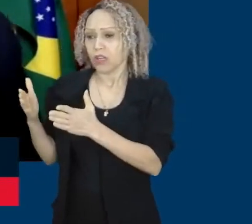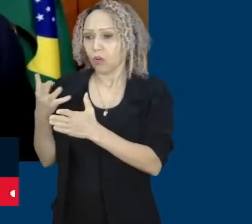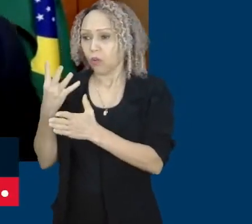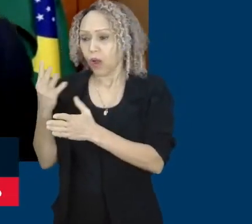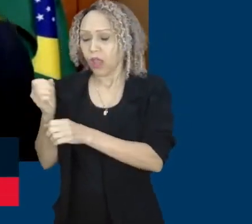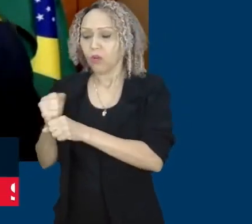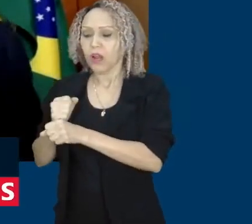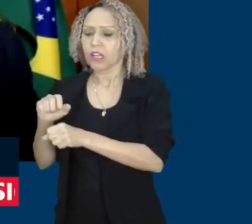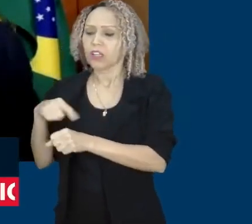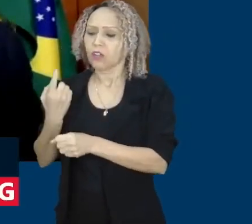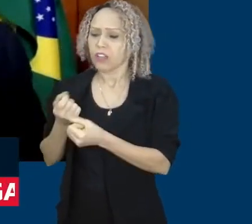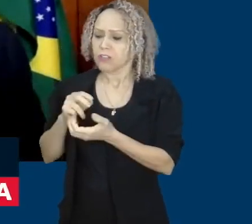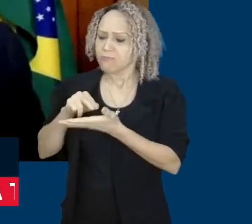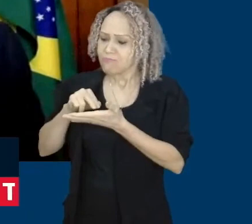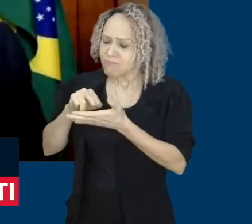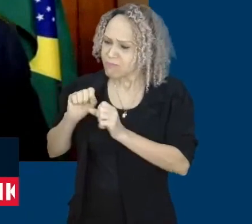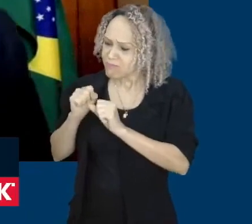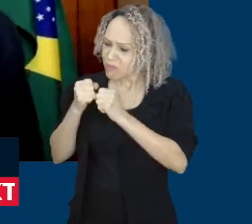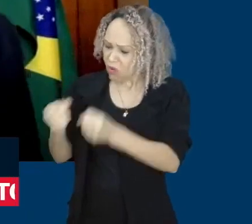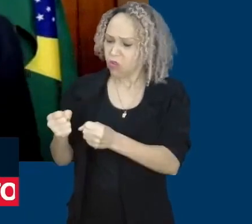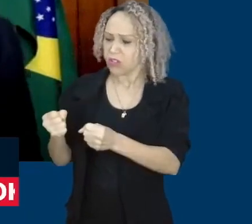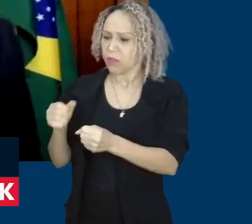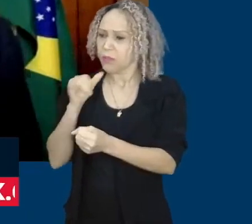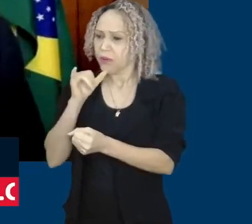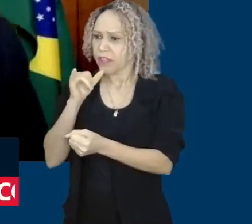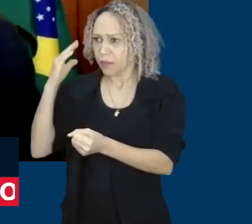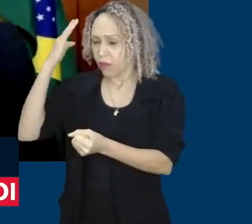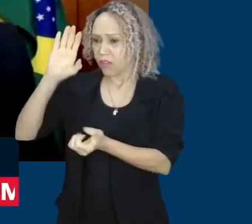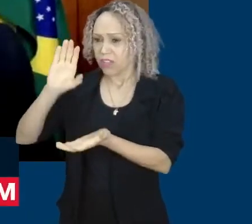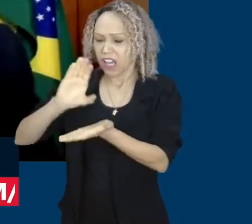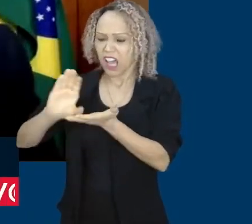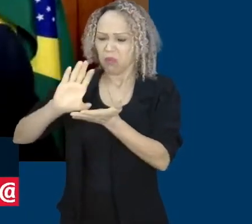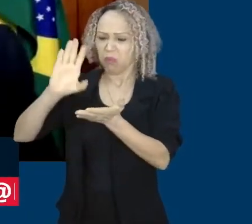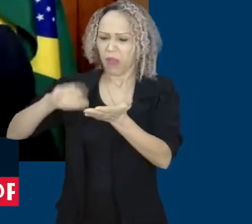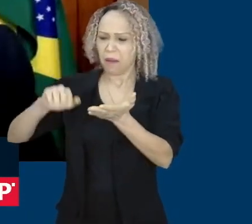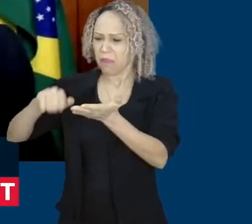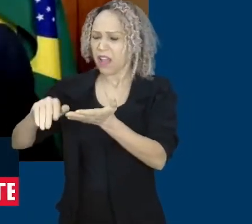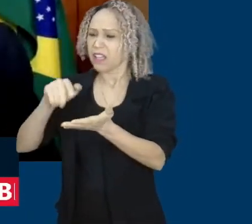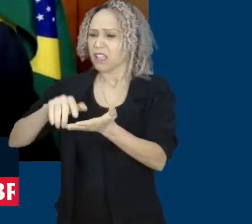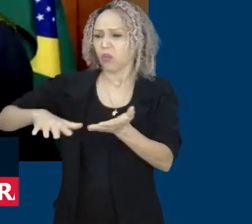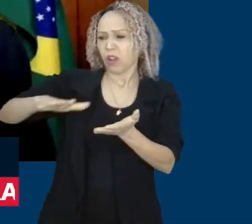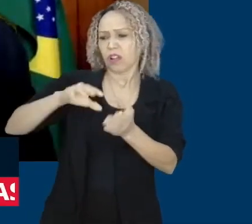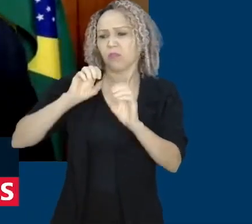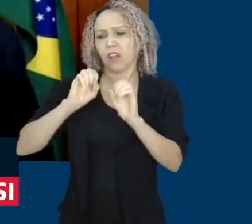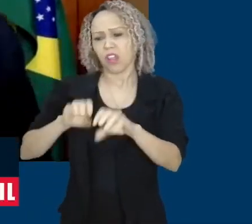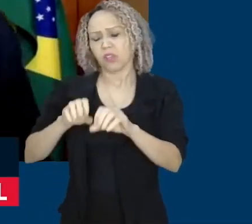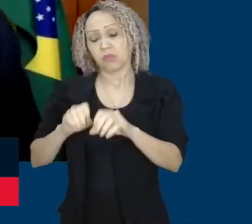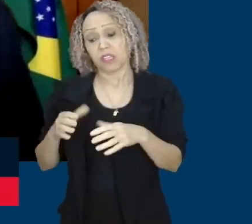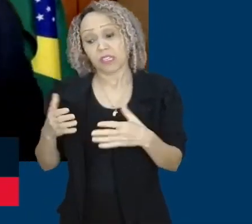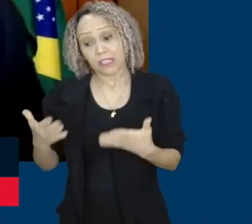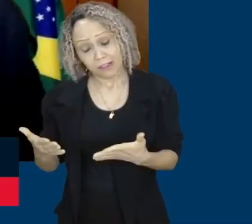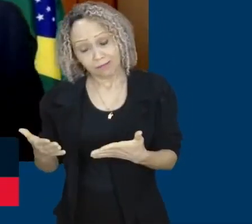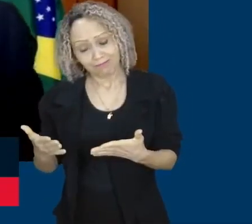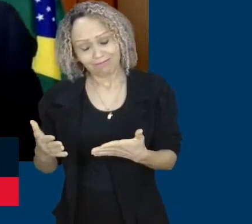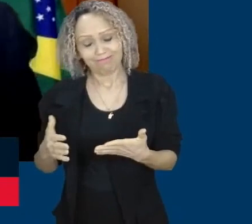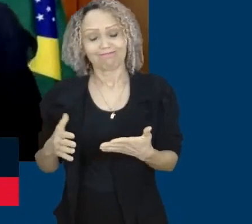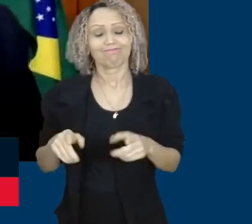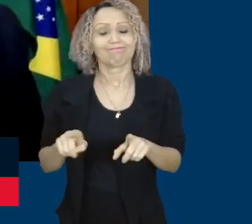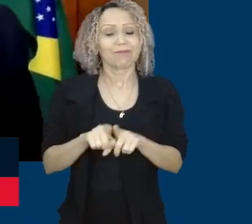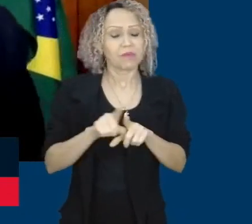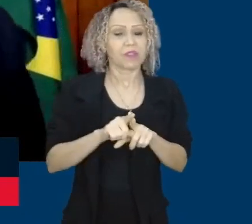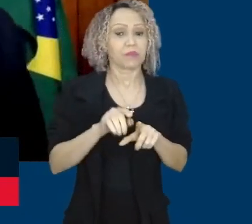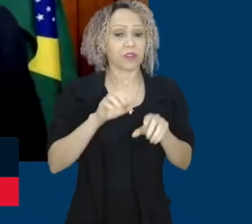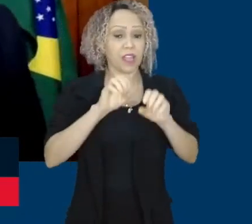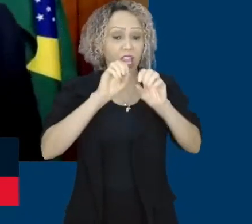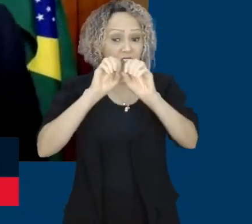educação, foi uma das áreas, juntamente com o meio ambiente, que mais foram atacadas